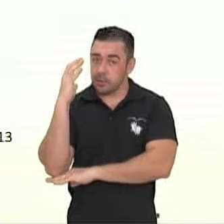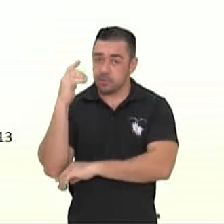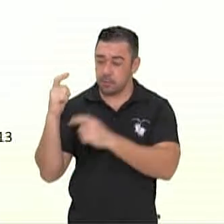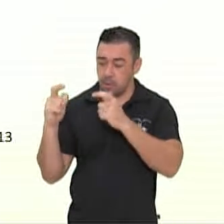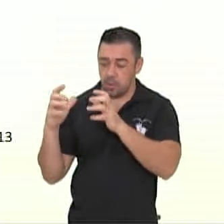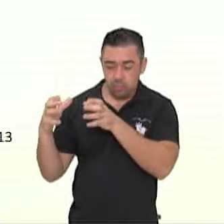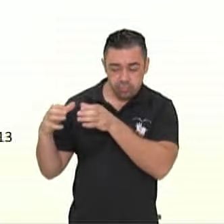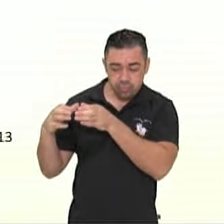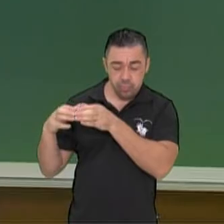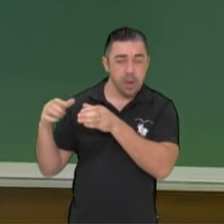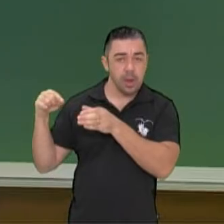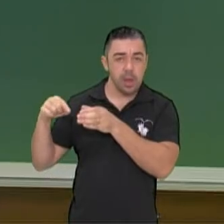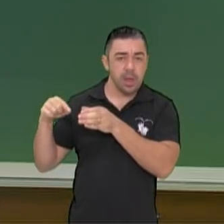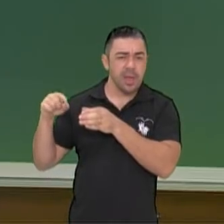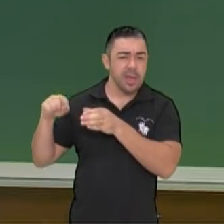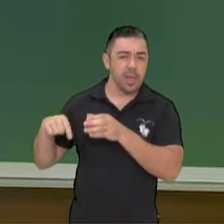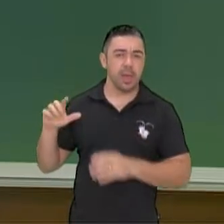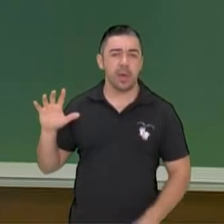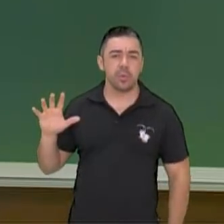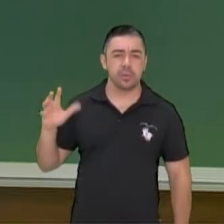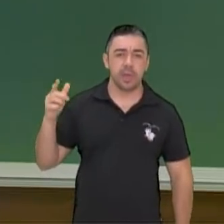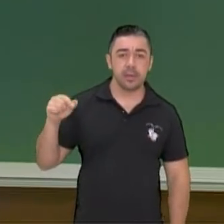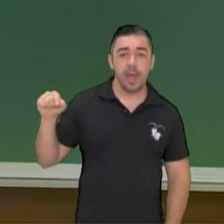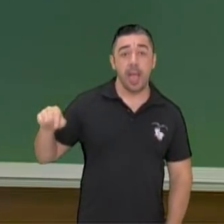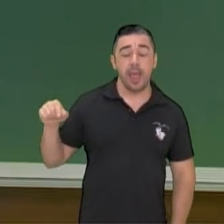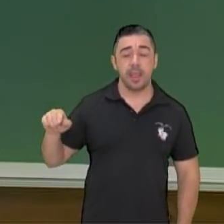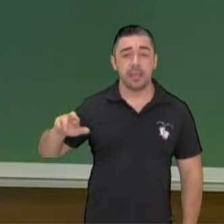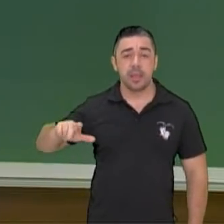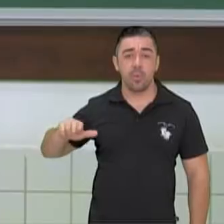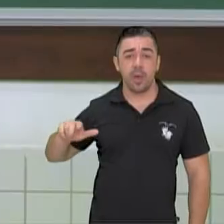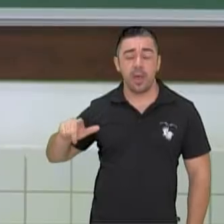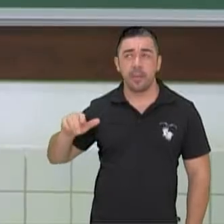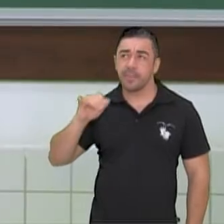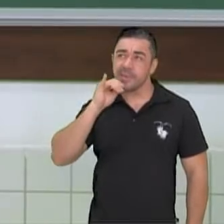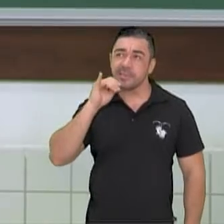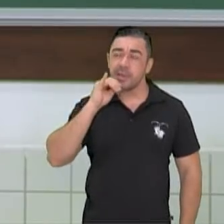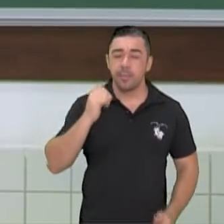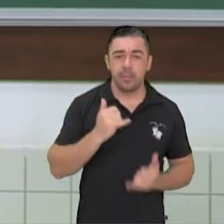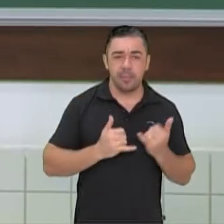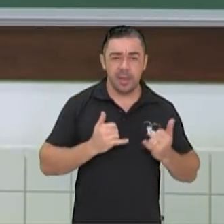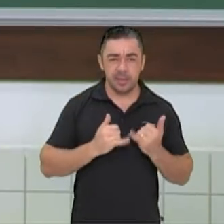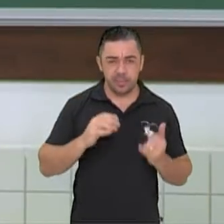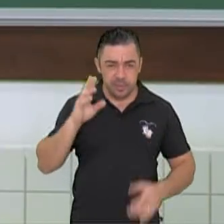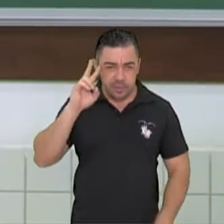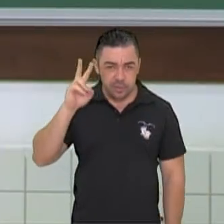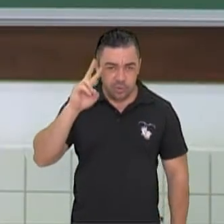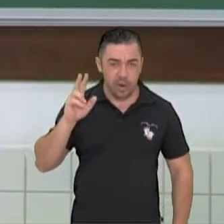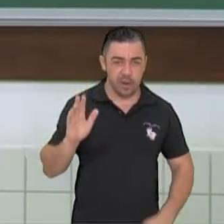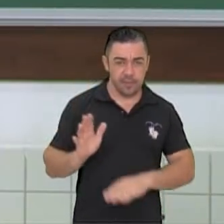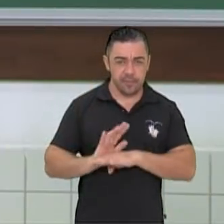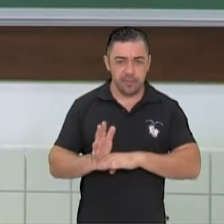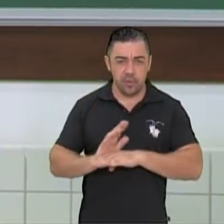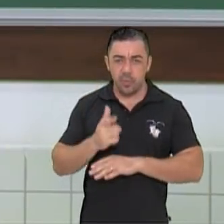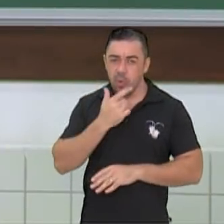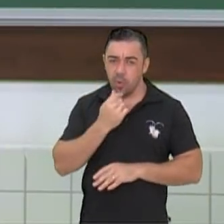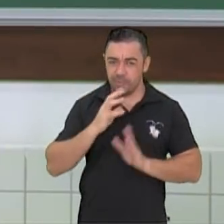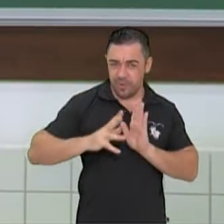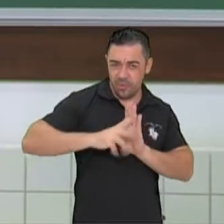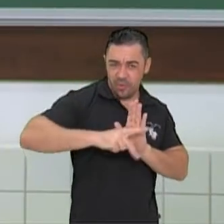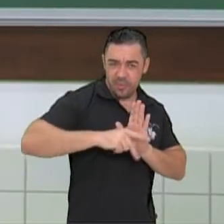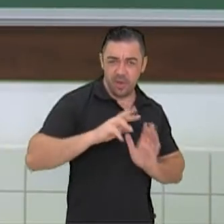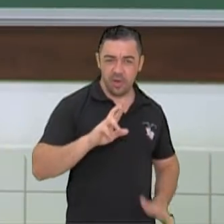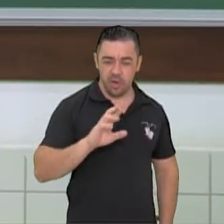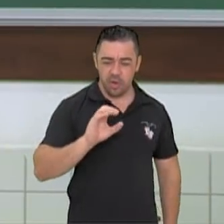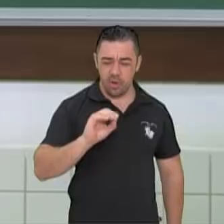onde acontece, não é terra de ninguém. É mais ou menos que nem a do Robin Hood? Também não, mas é mais ou menos